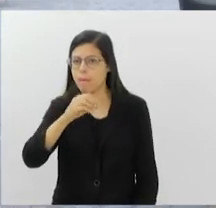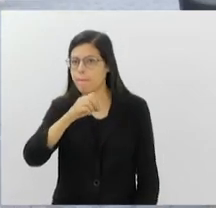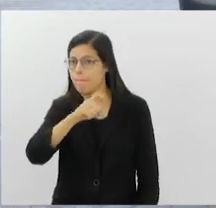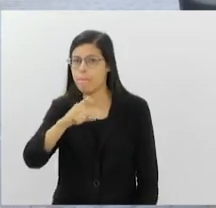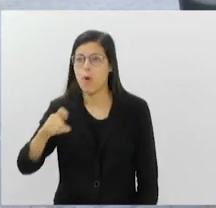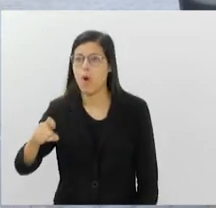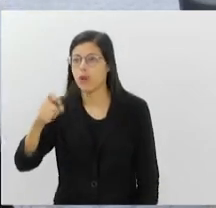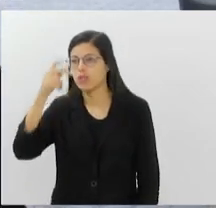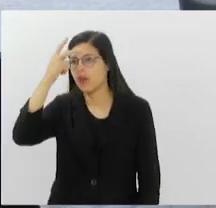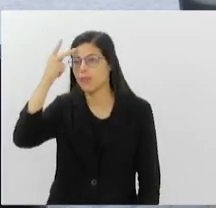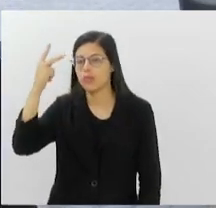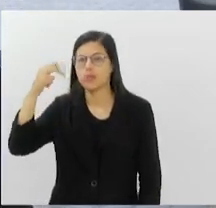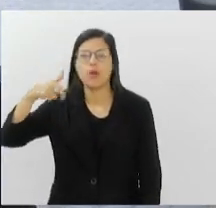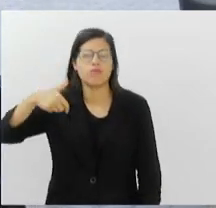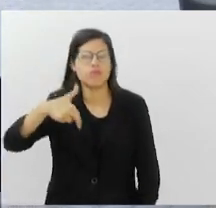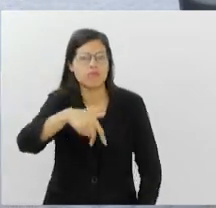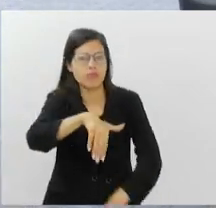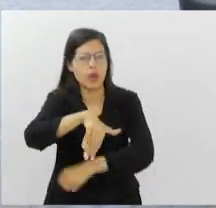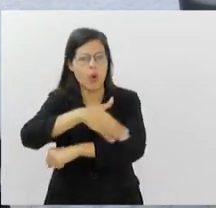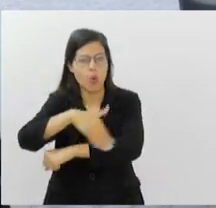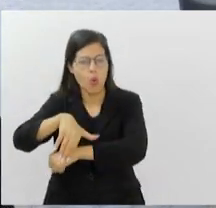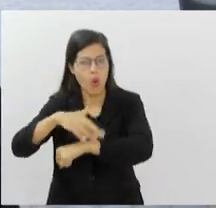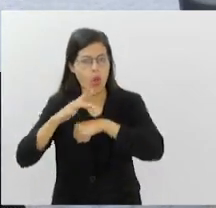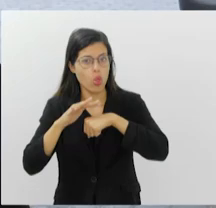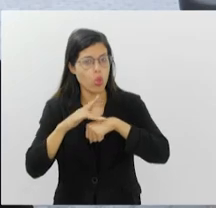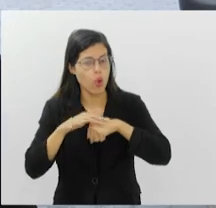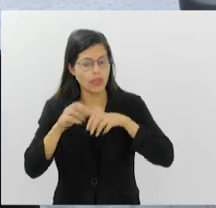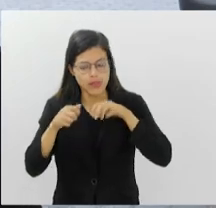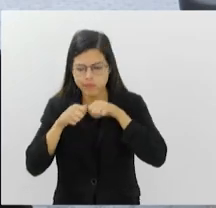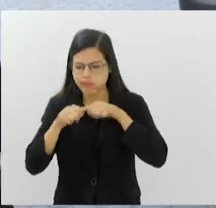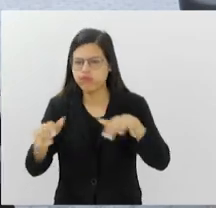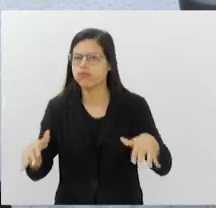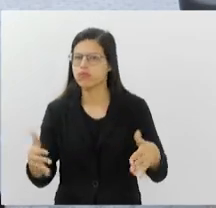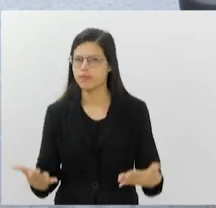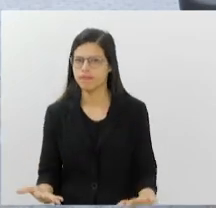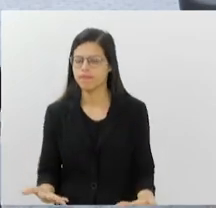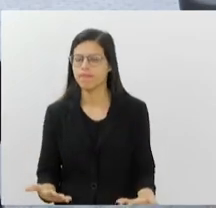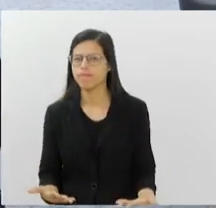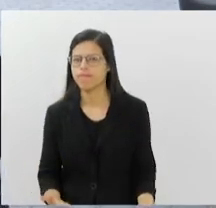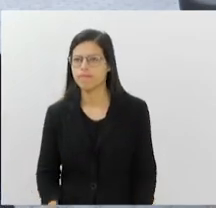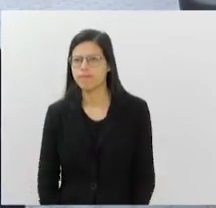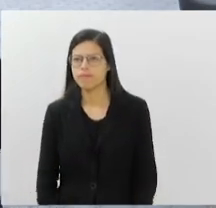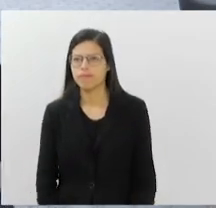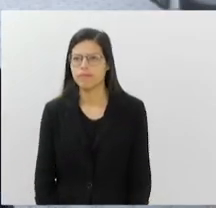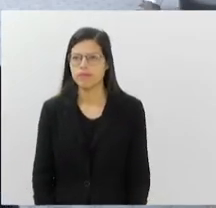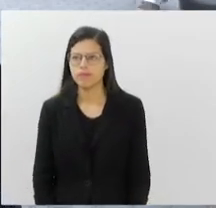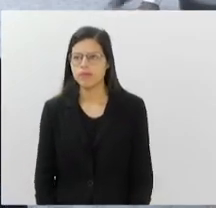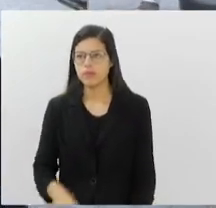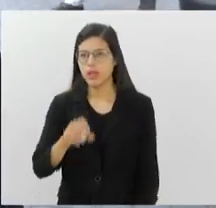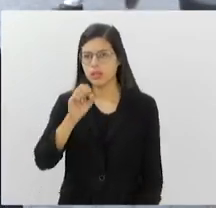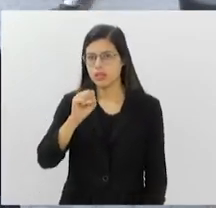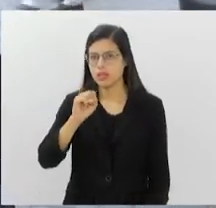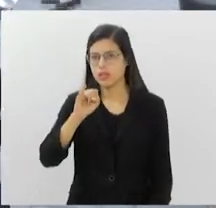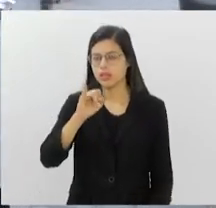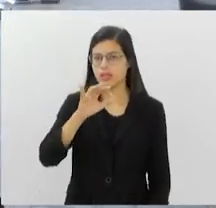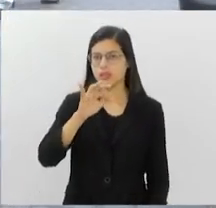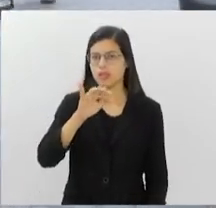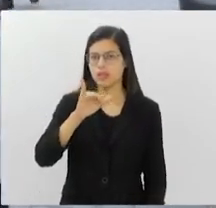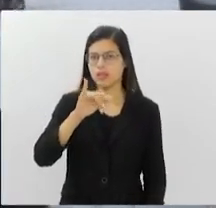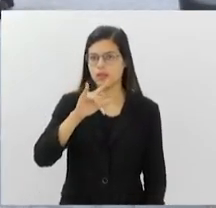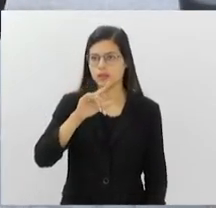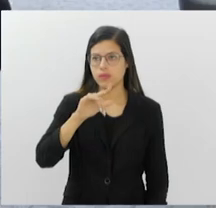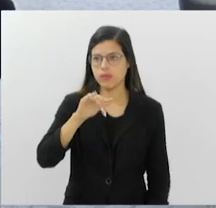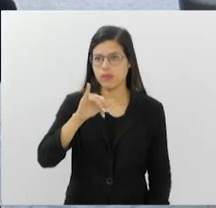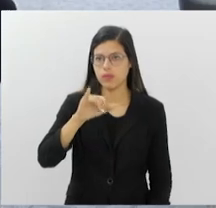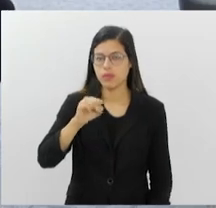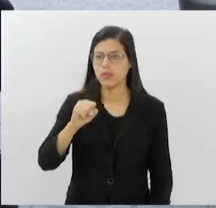que estava andando no meio da rua, uma doença altamente infecciosa. Ou seja, sífilis, ela é uma